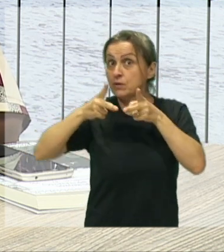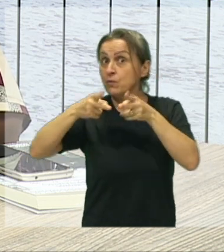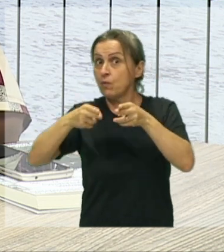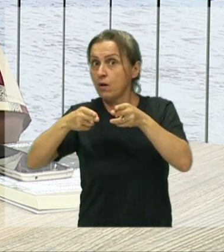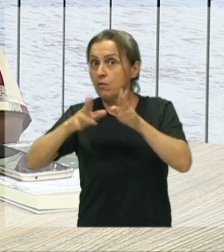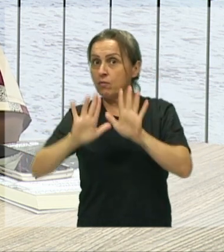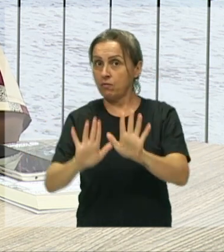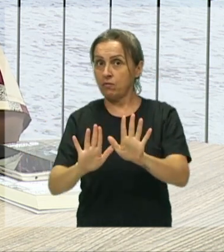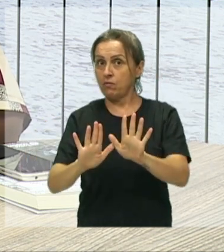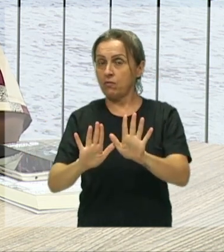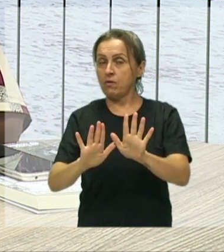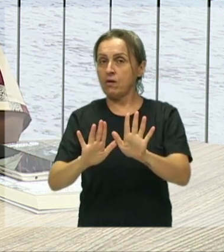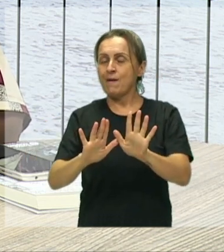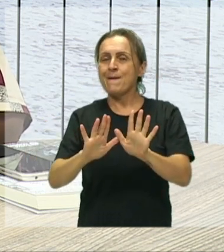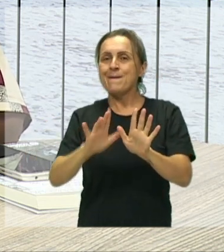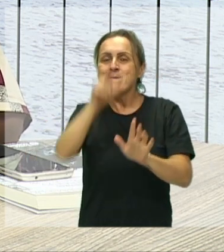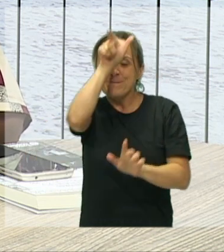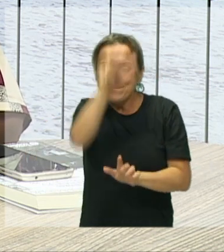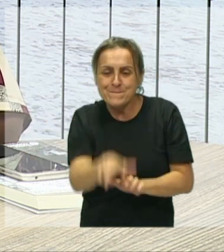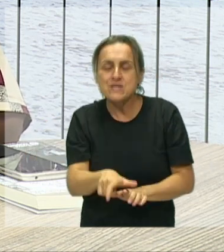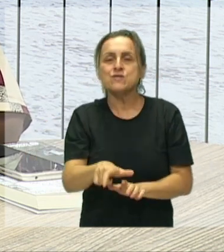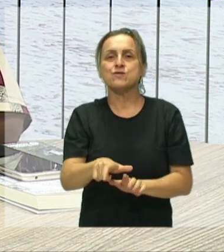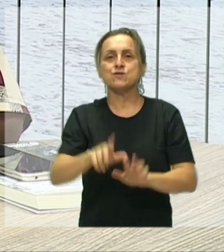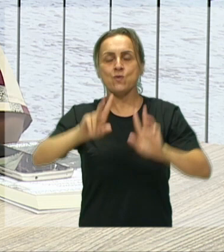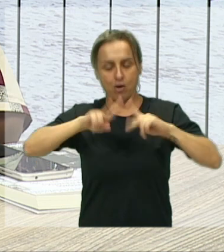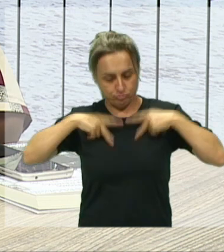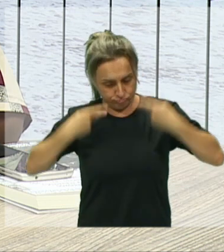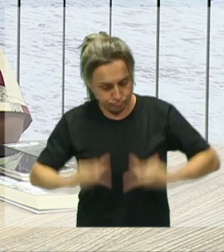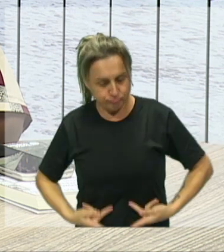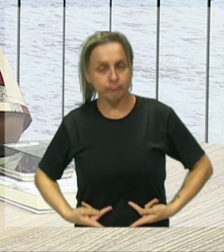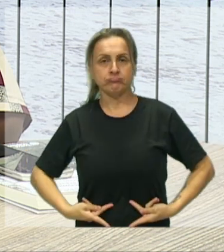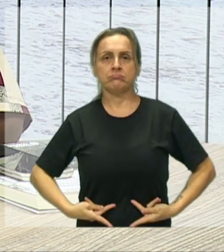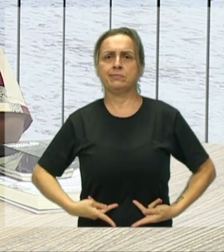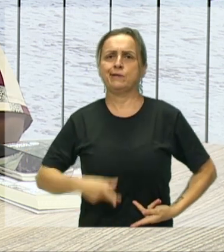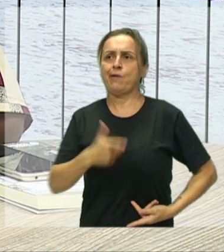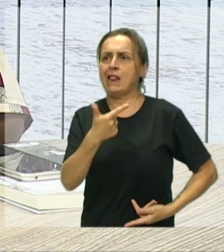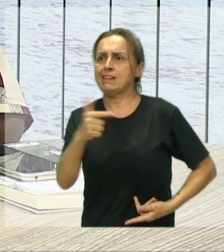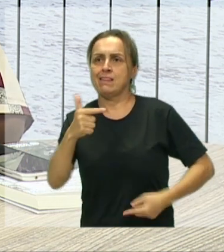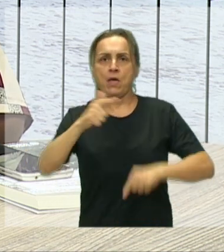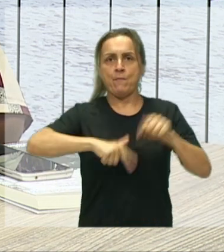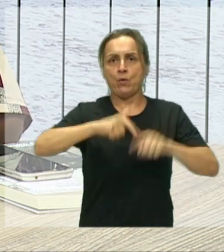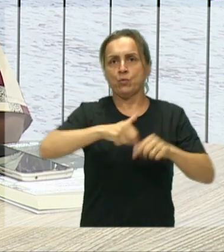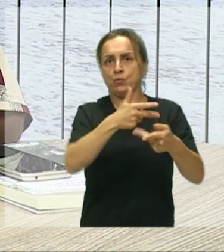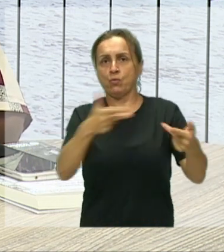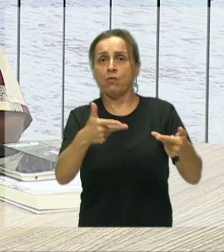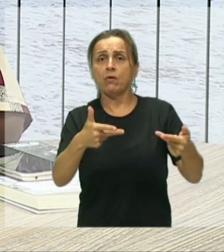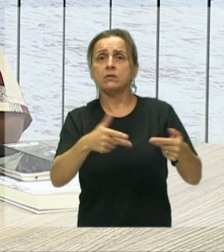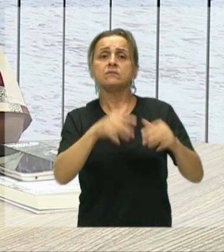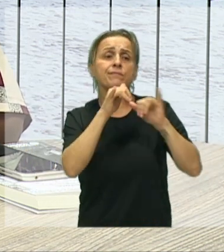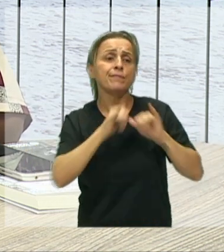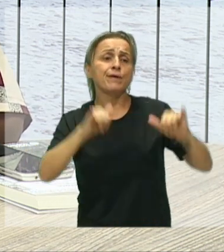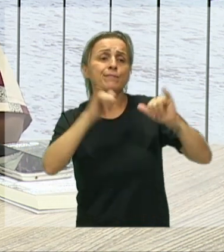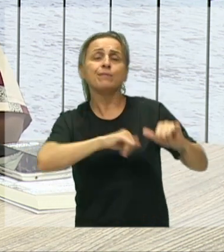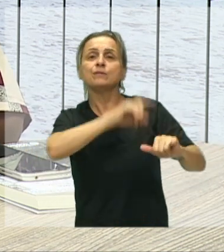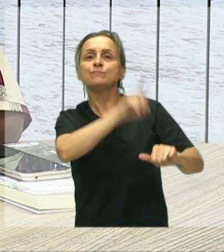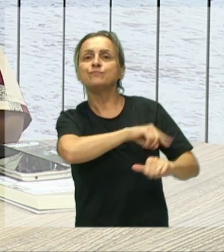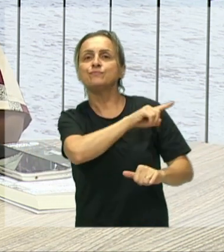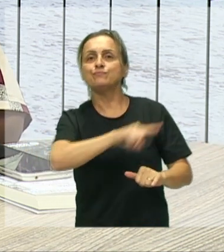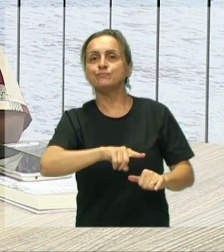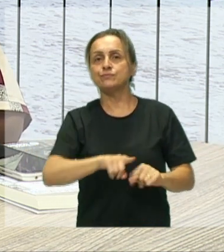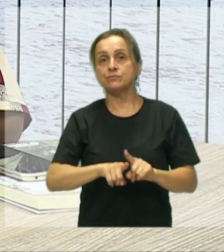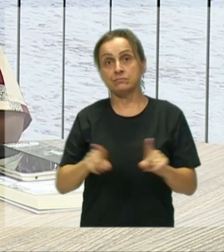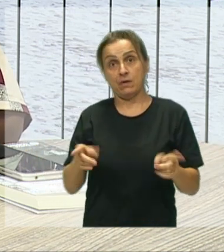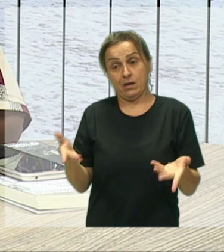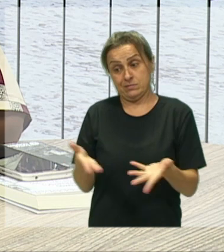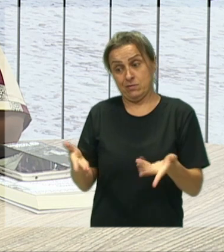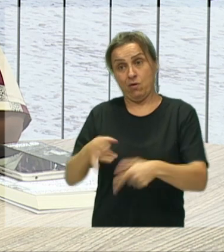têm, então aí nós não precisaremos mais de campanha. Mas no momento em que